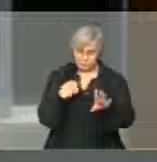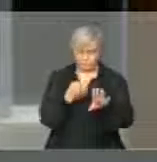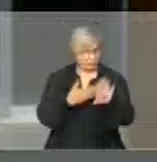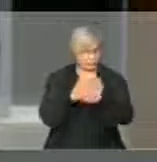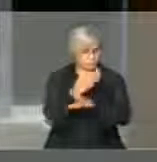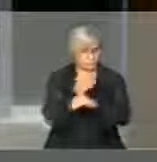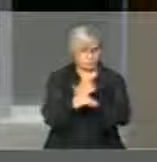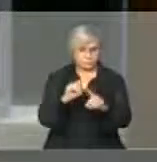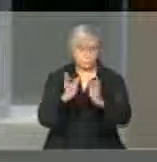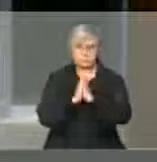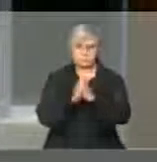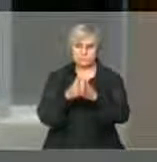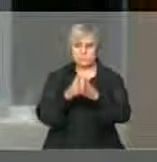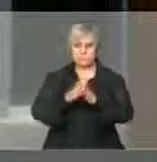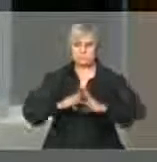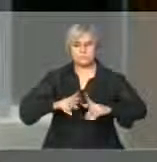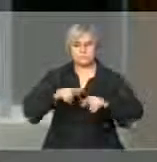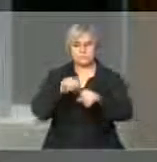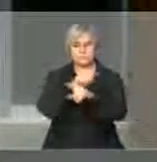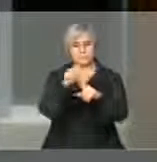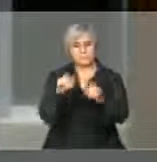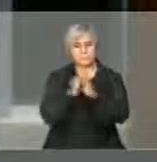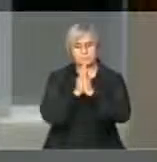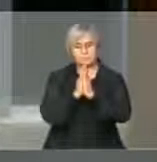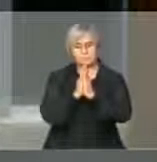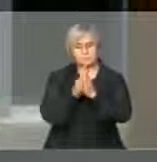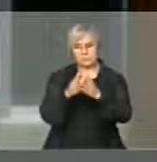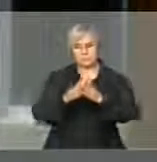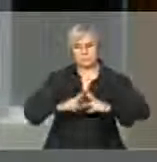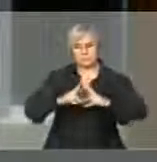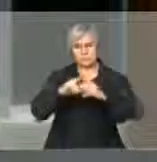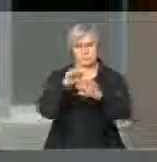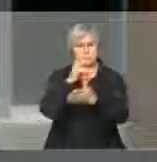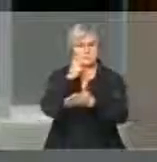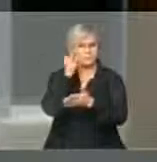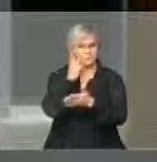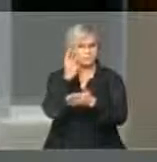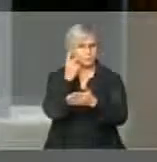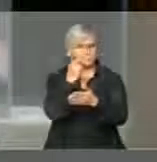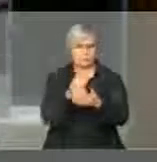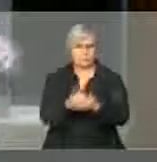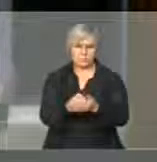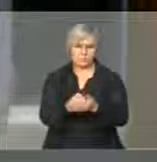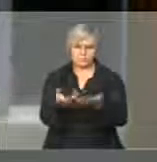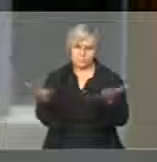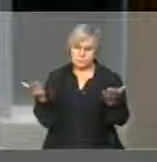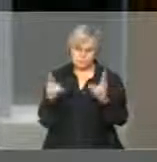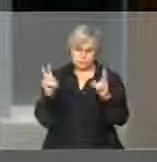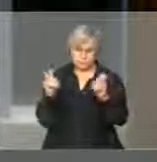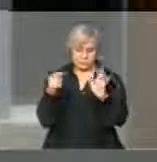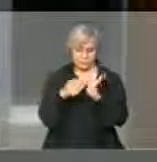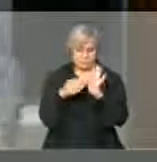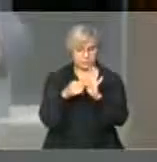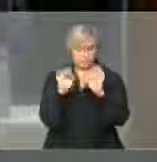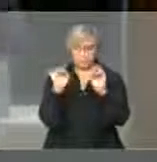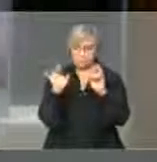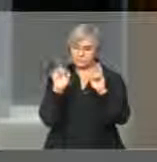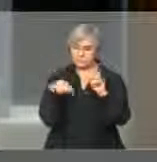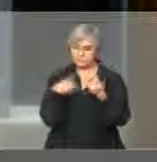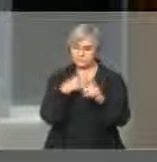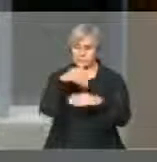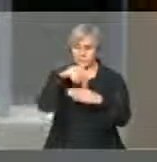essa votação nessa noite. Eu peço encarecidamente a todos os parlamentares, às senhoras e senhores que nessa matéria específica, que a gente